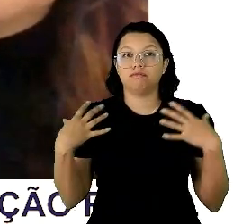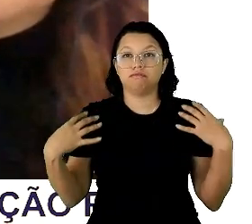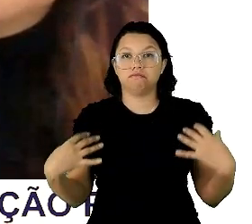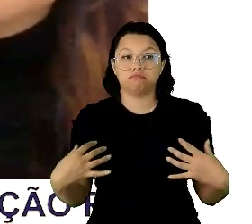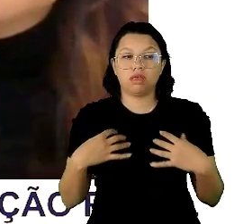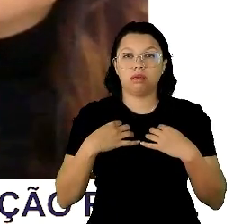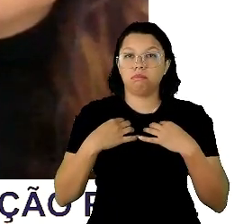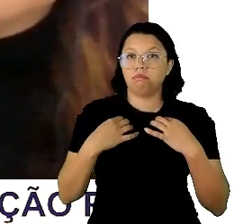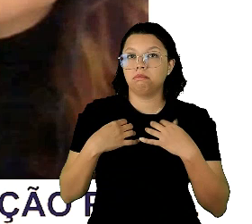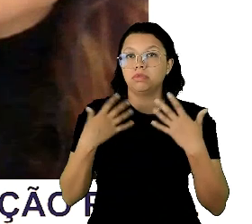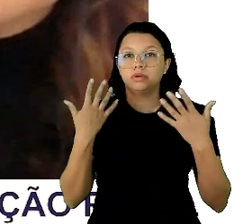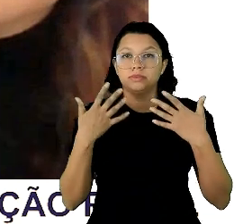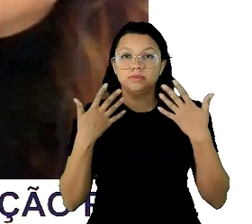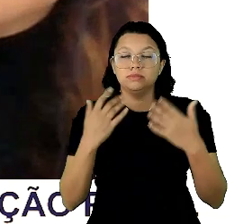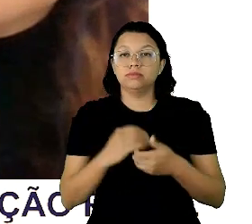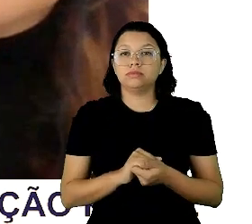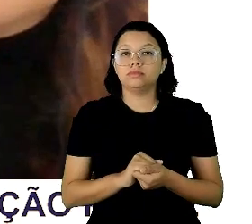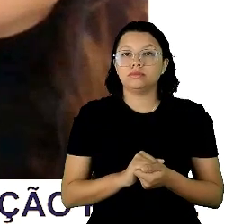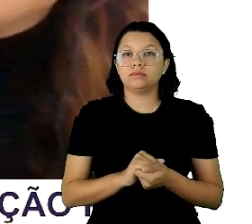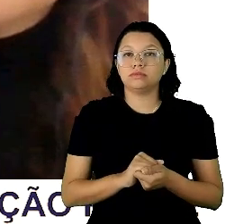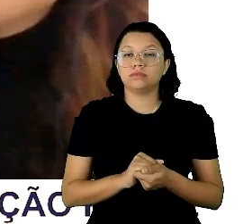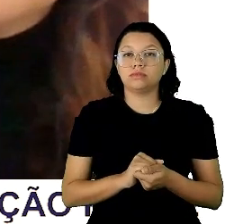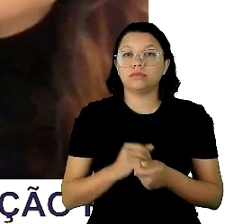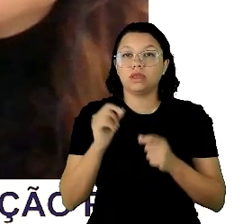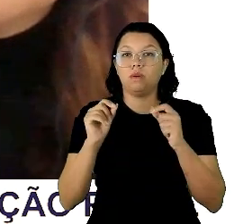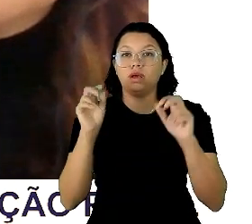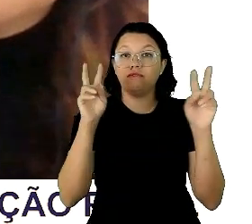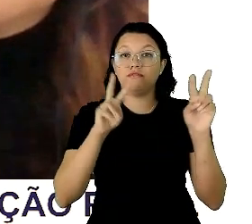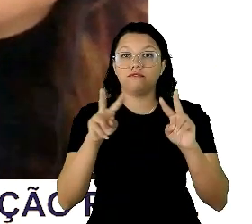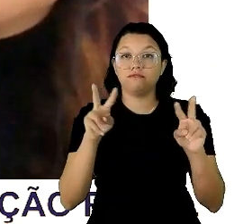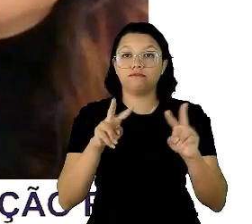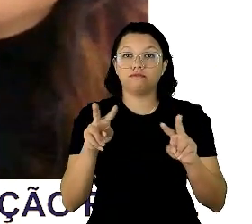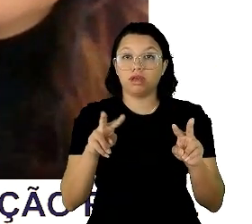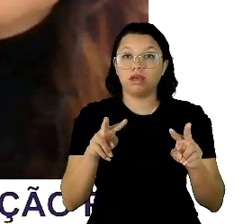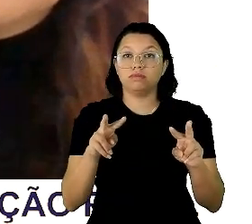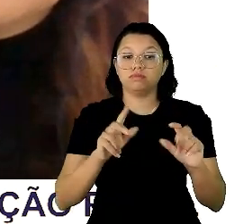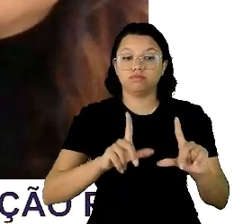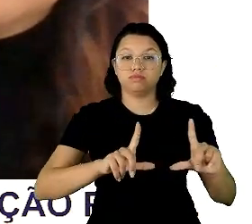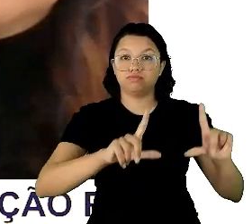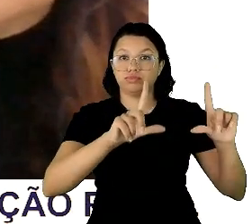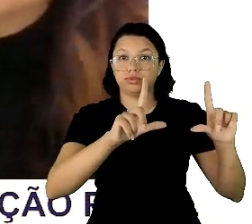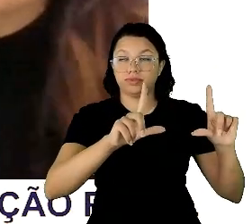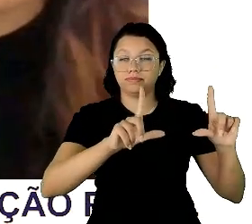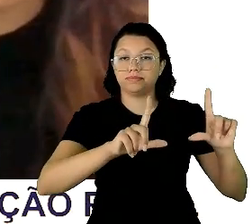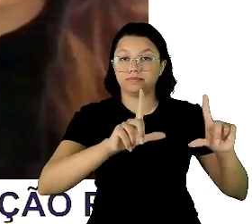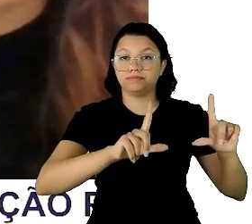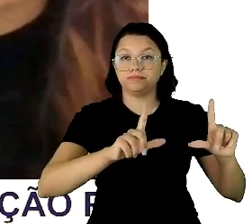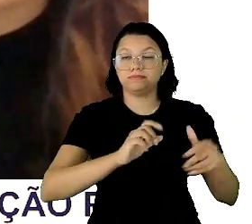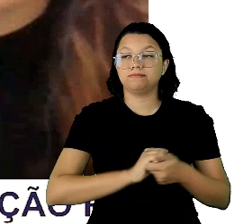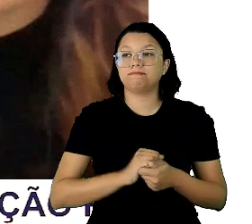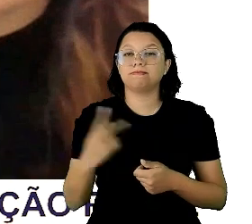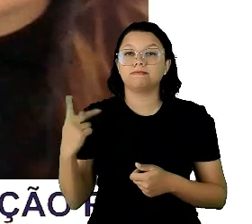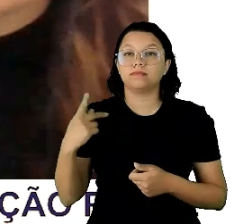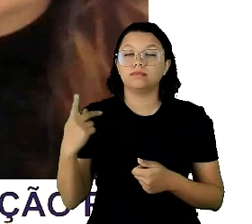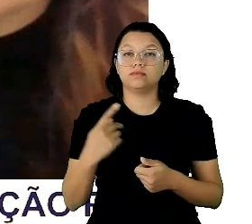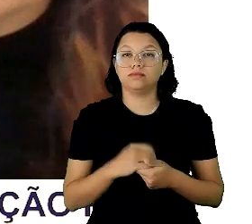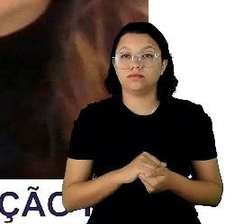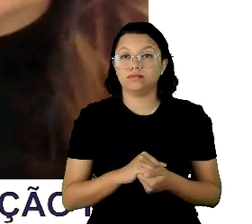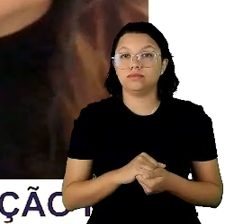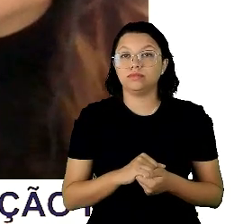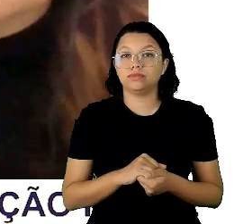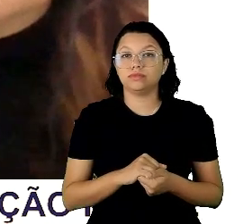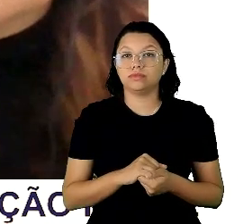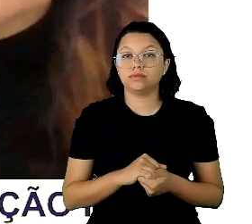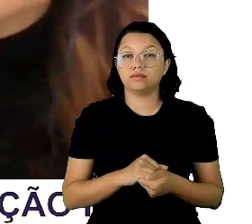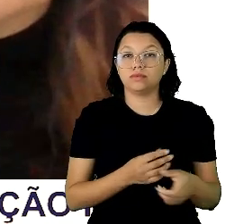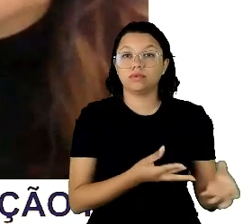e também o que se vê na tela. E nós estaremos recebendo